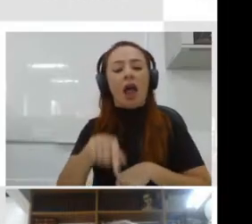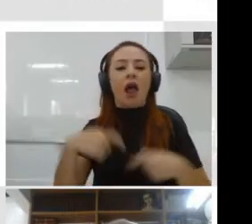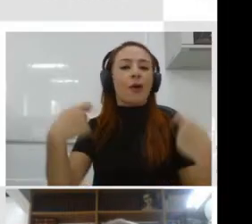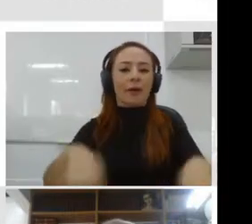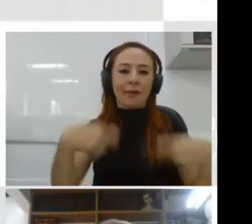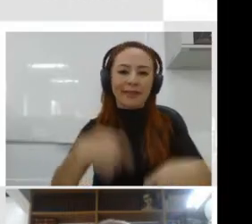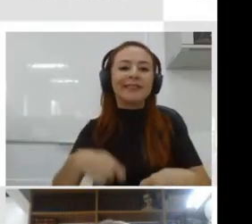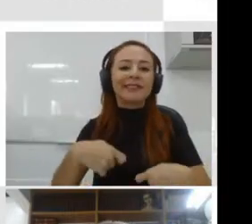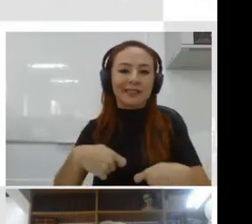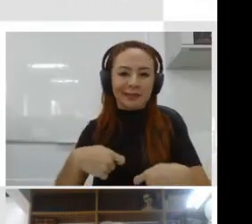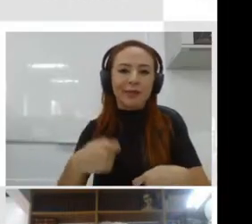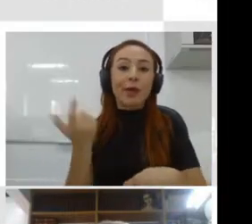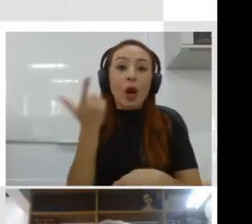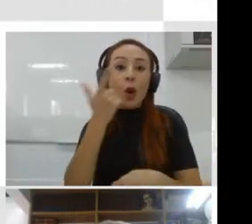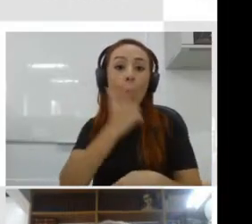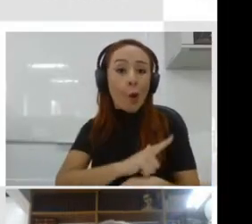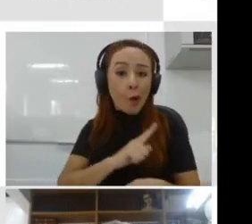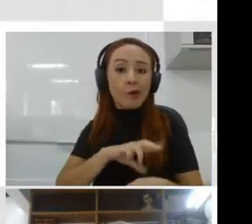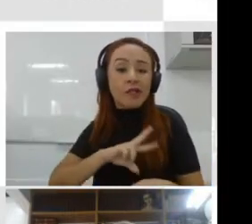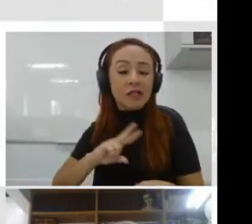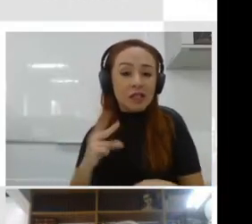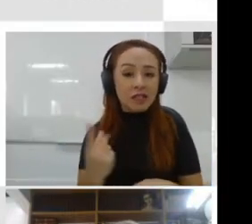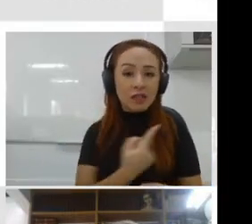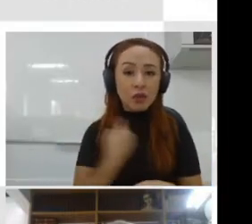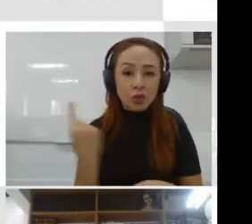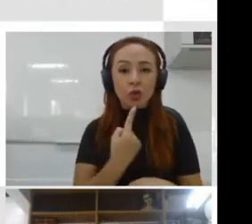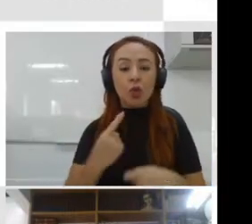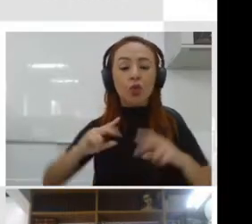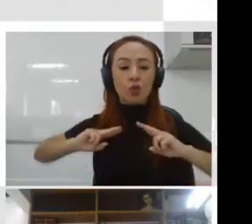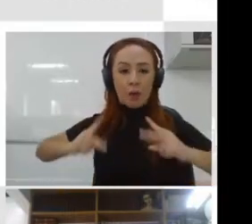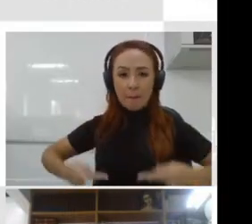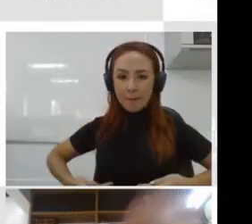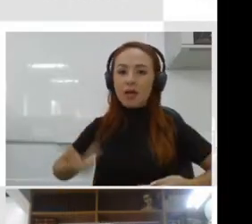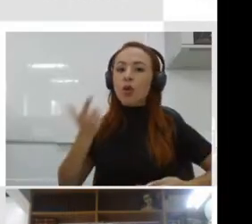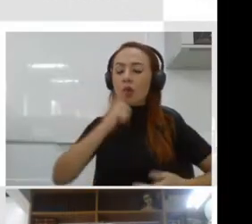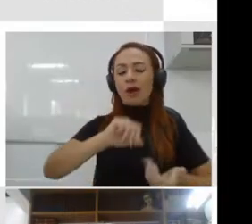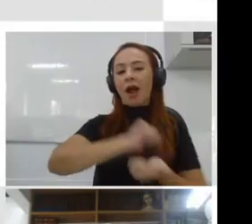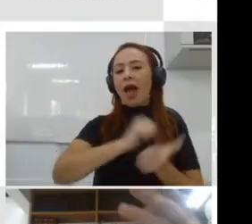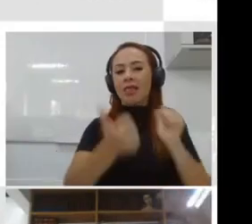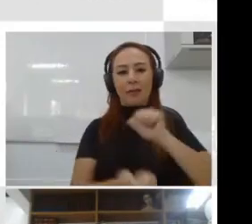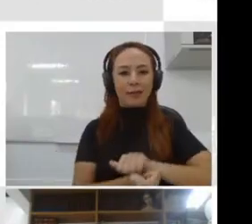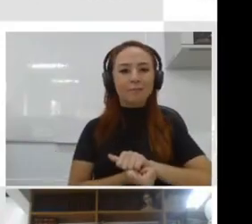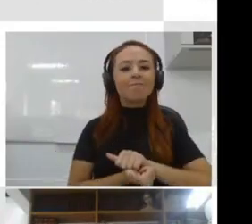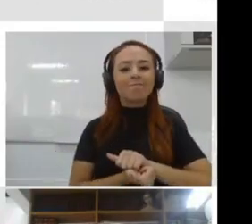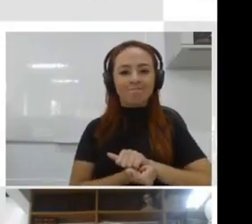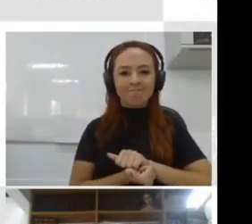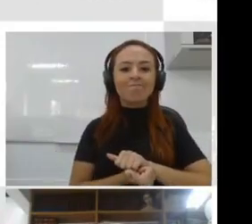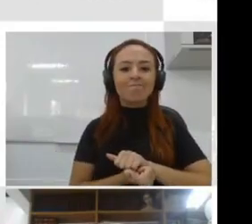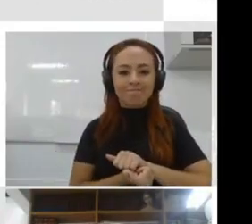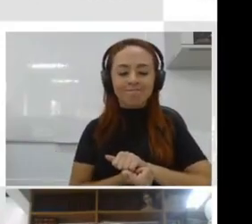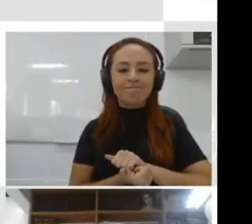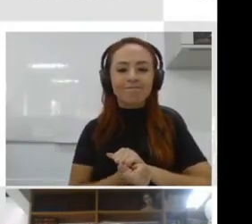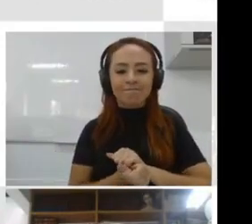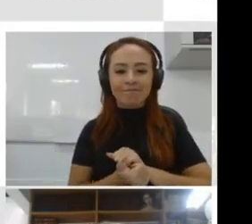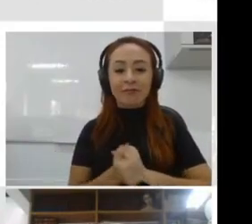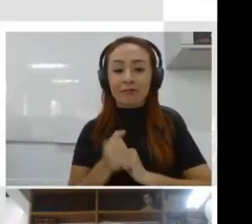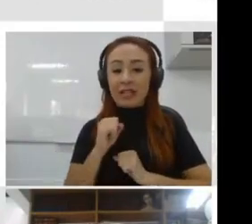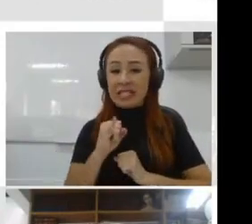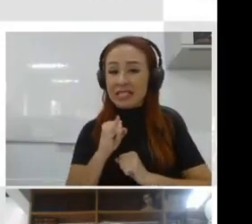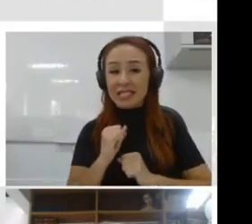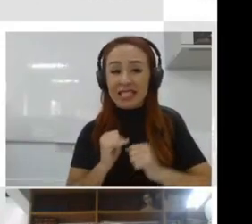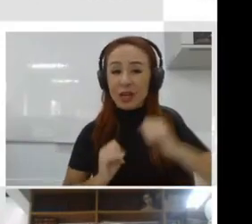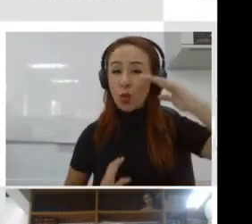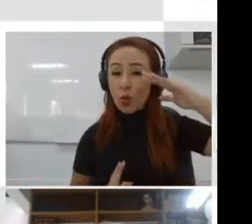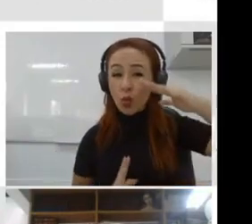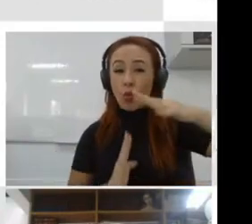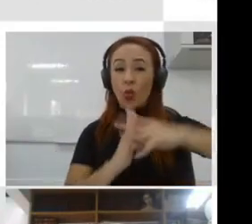dos limites da nossa adaptação, né? Evitar cenários terminais, portanto, requer a ultrapassagem de um ponto crítico na reatividade